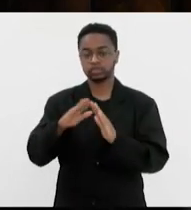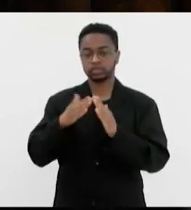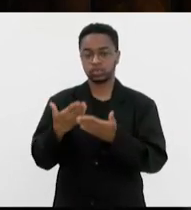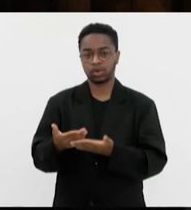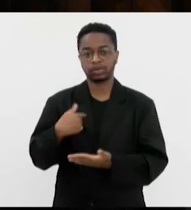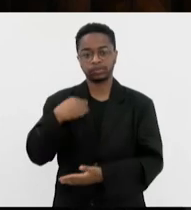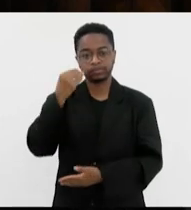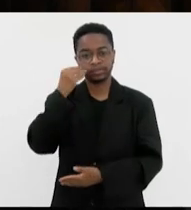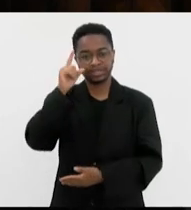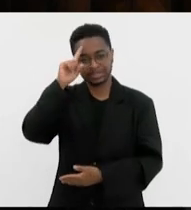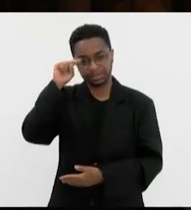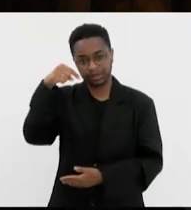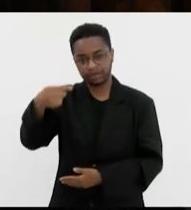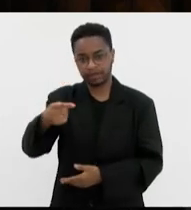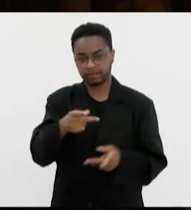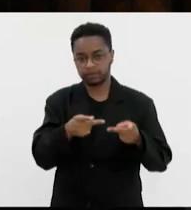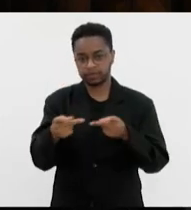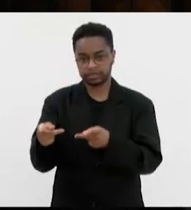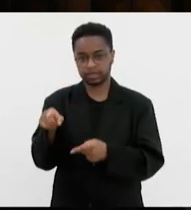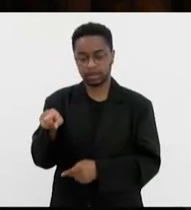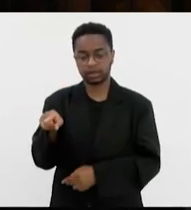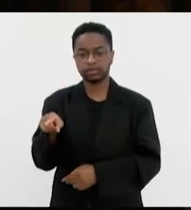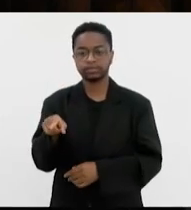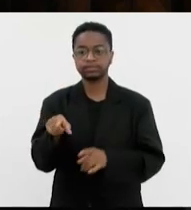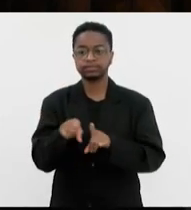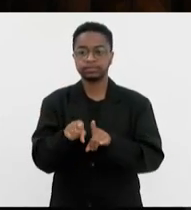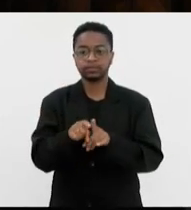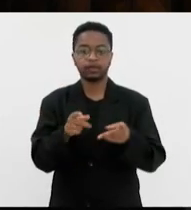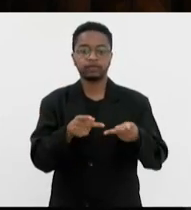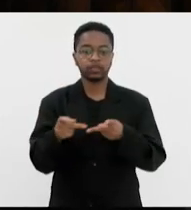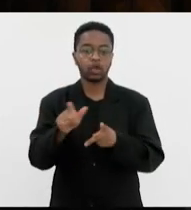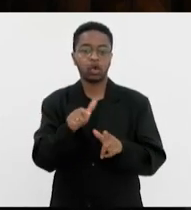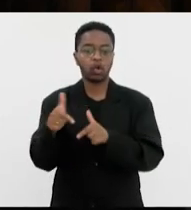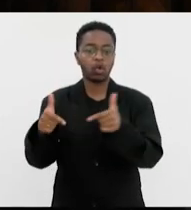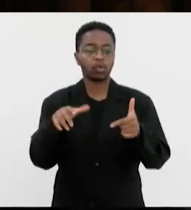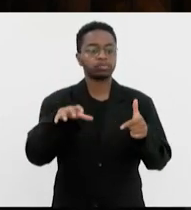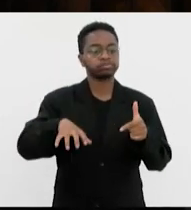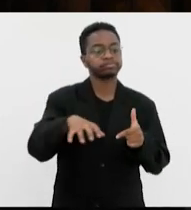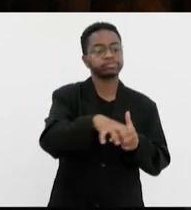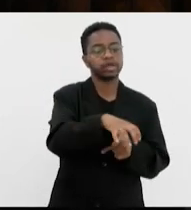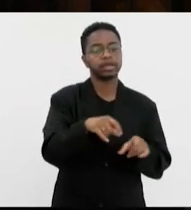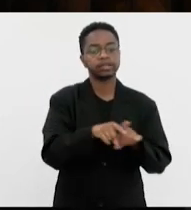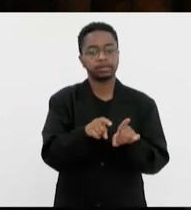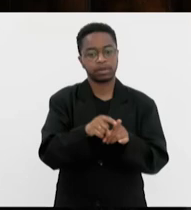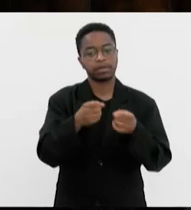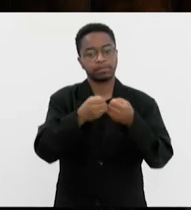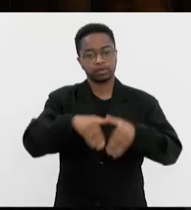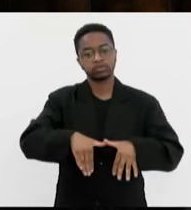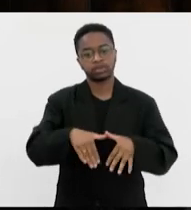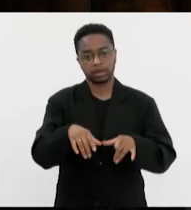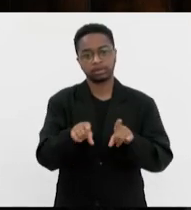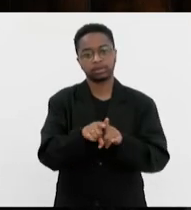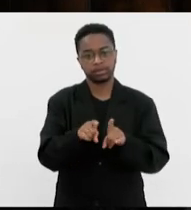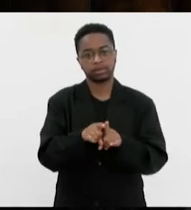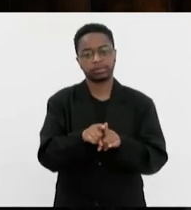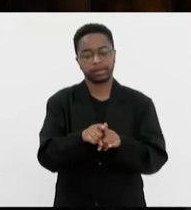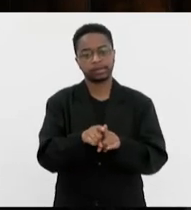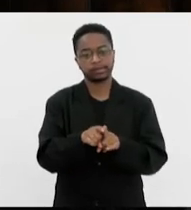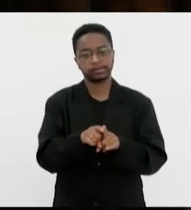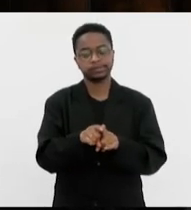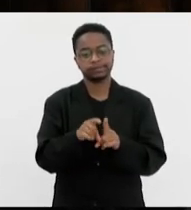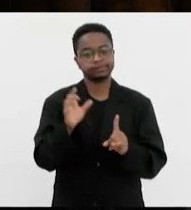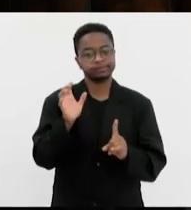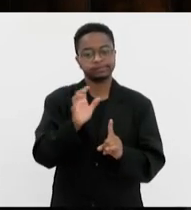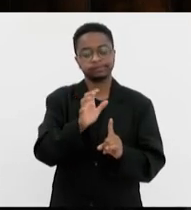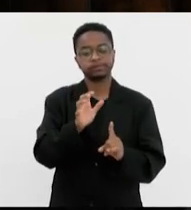no máximo na semana que vem, e visitar outras unidades escolares, que também foram fortemente afetadas pela chuva, e nesse